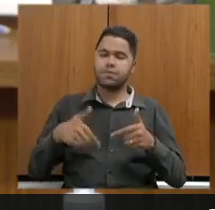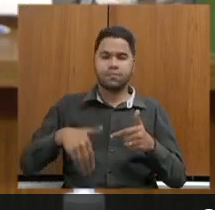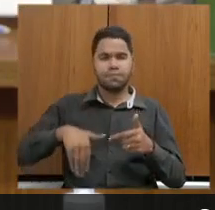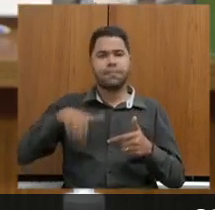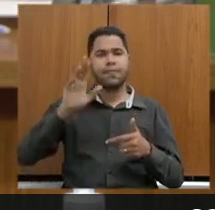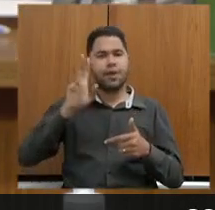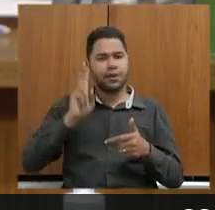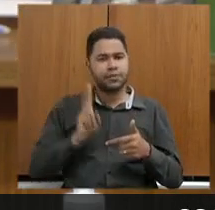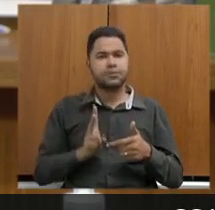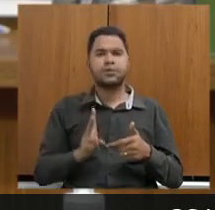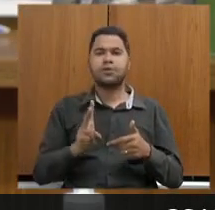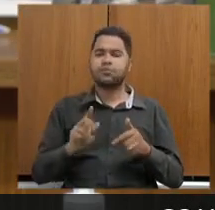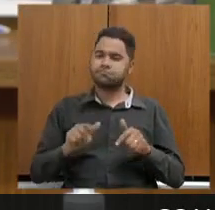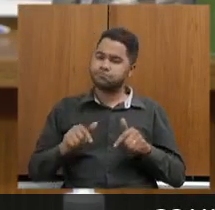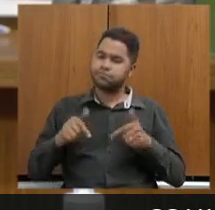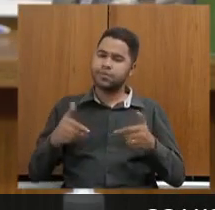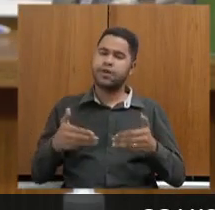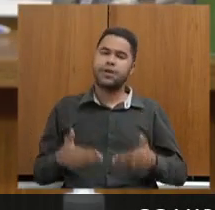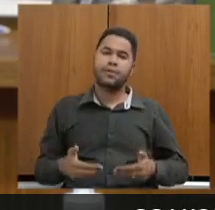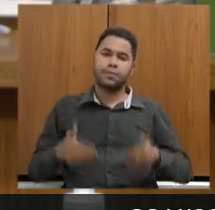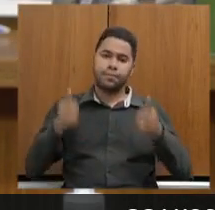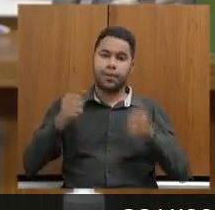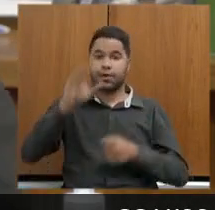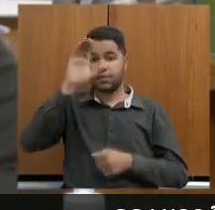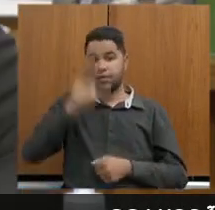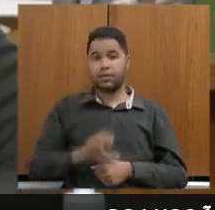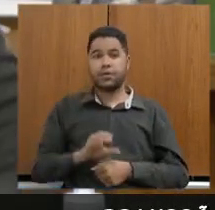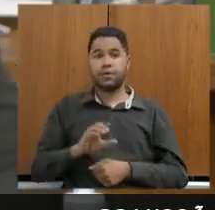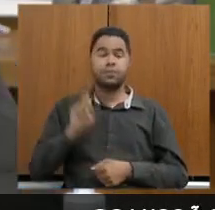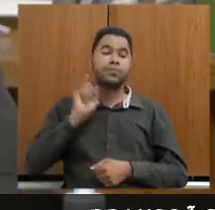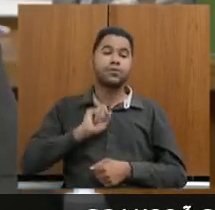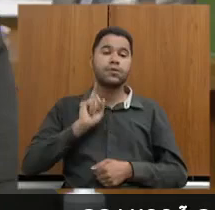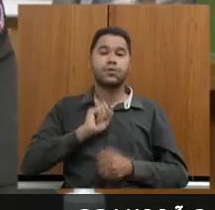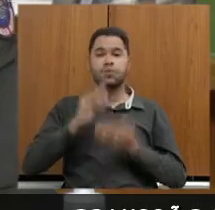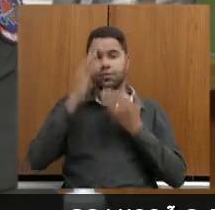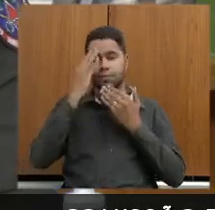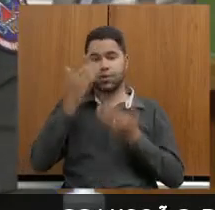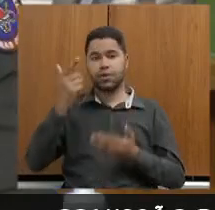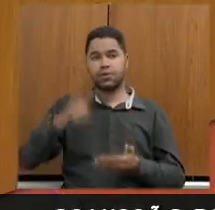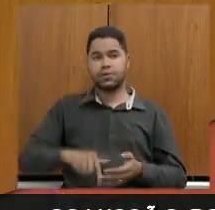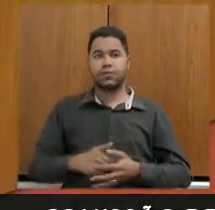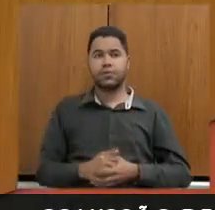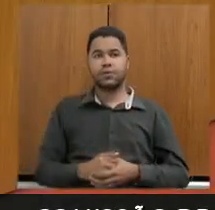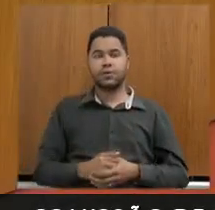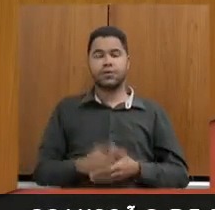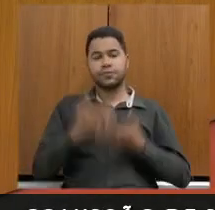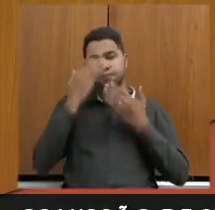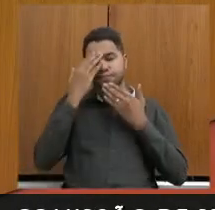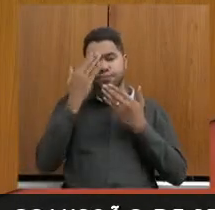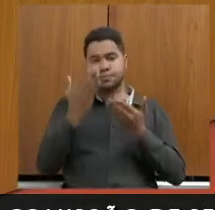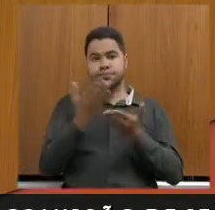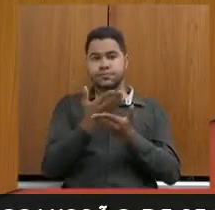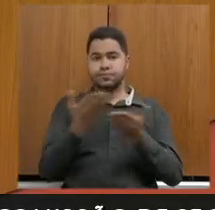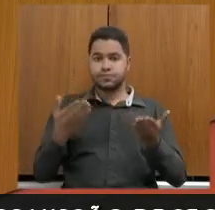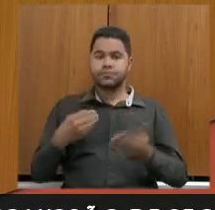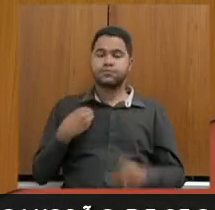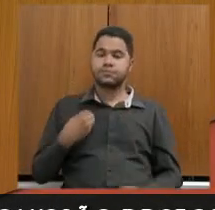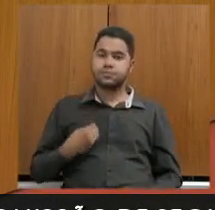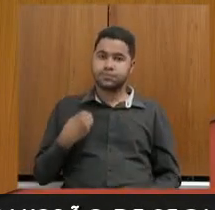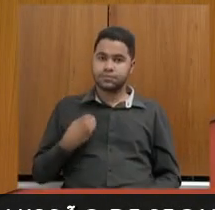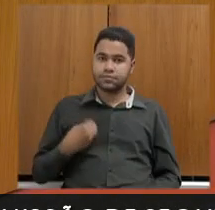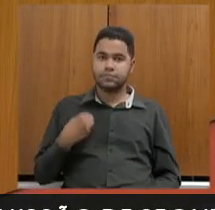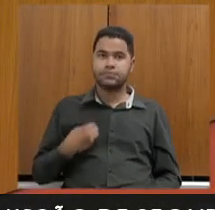sempre fazer melhor pelo cidadão Mineiro Muito obrigado Mais uma vez agradecemos a presença